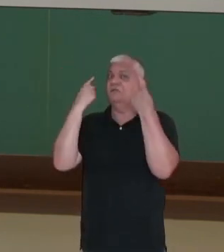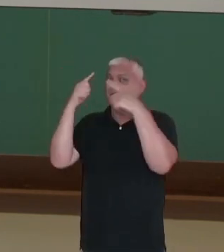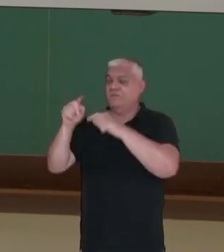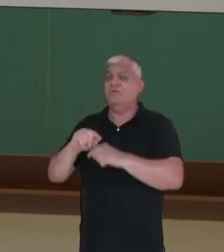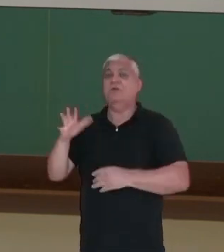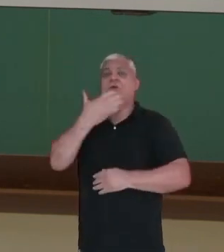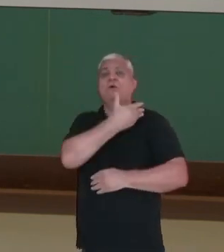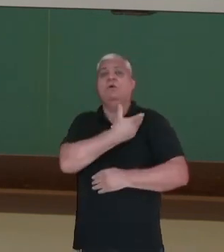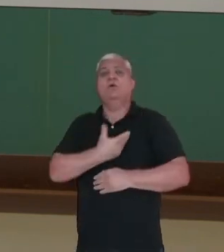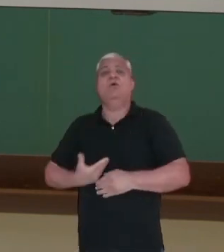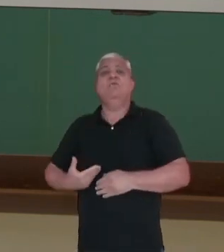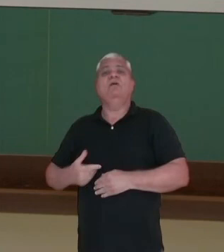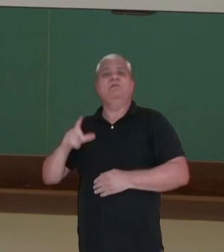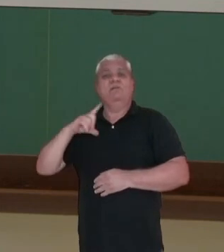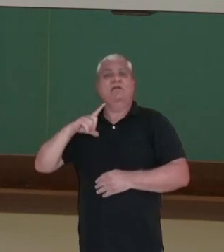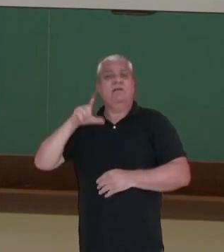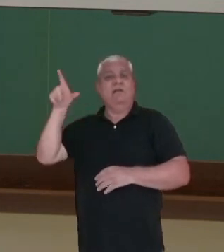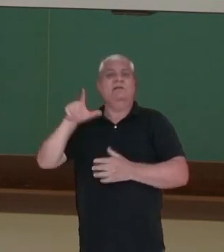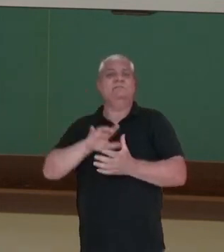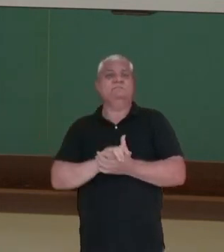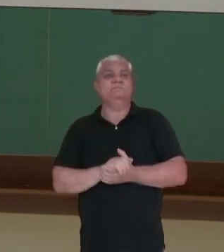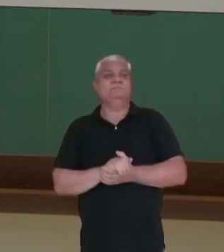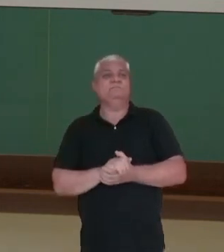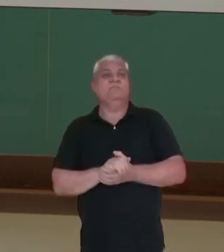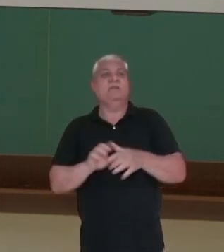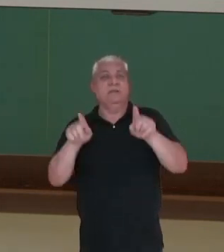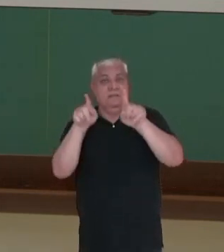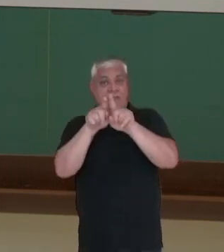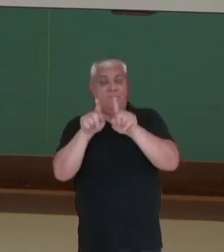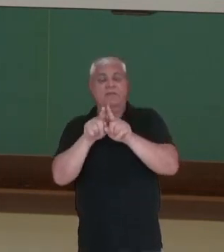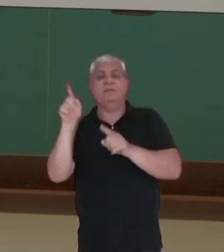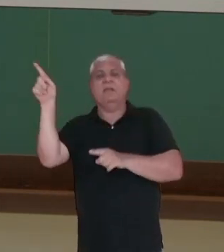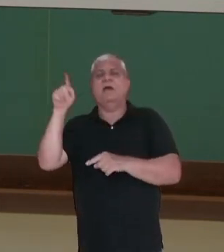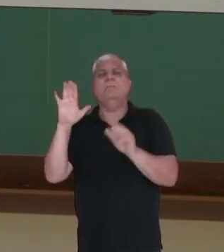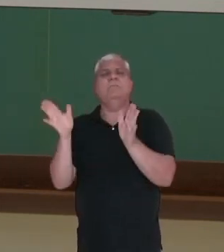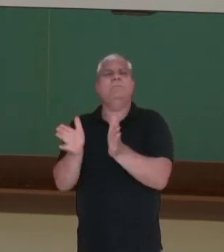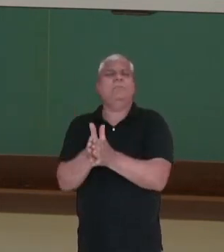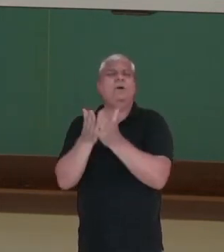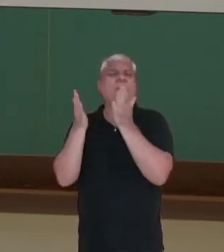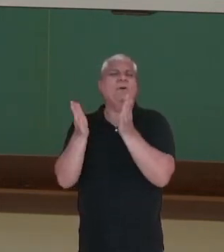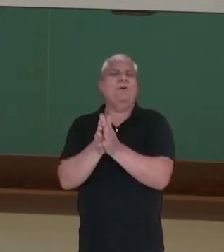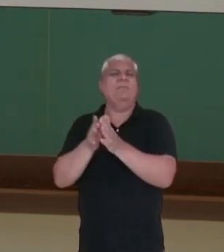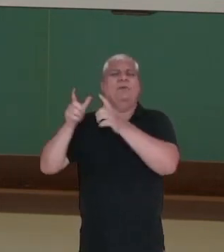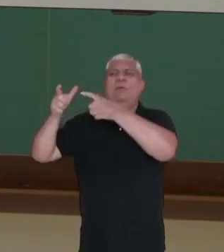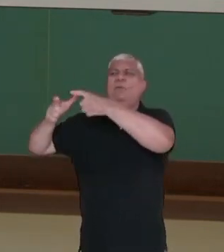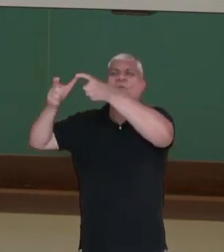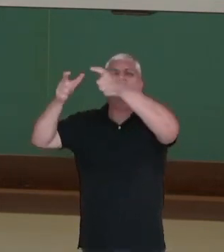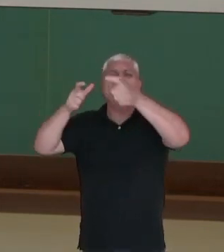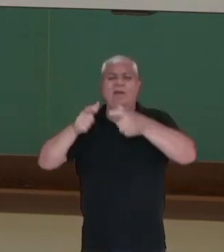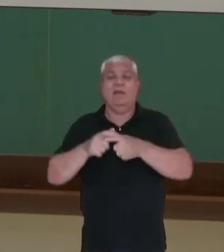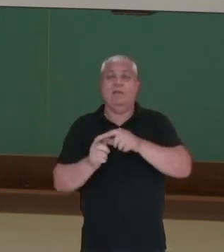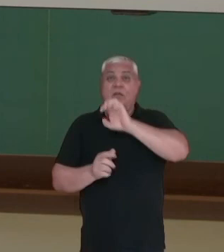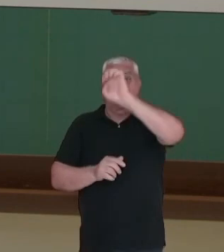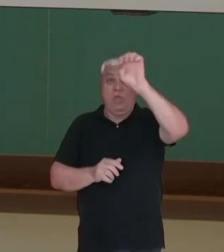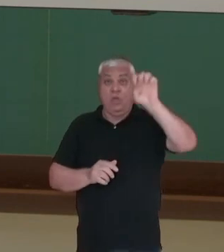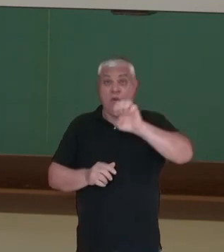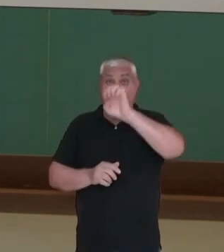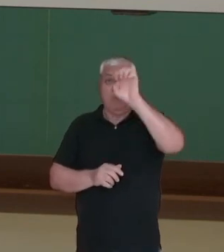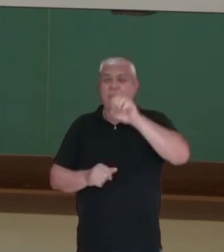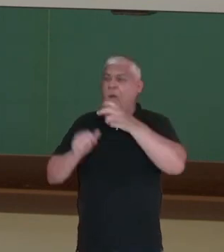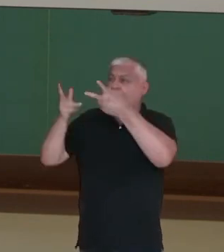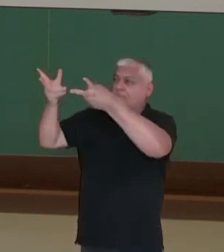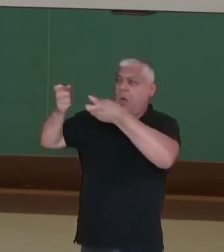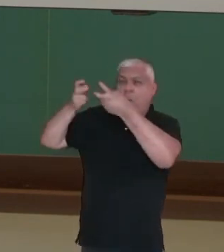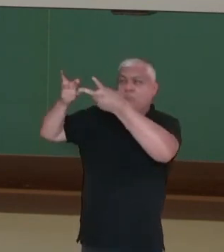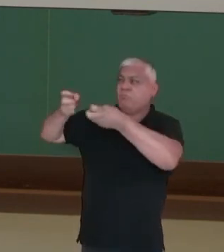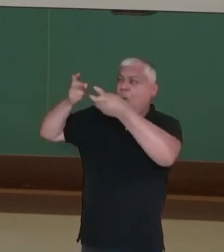governantes têm naquele continente. E também, né, quanto à pobreza, né? Então os europeus, de modo geral, somente foram